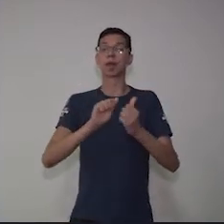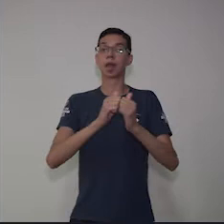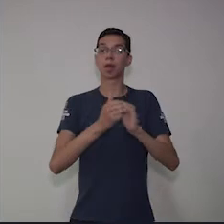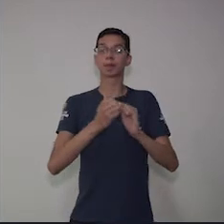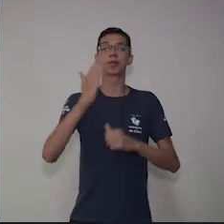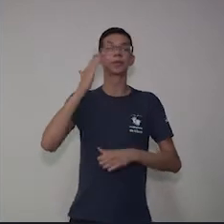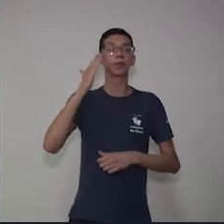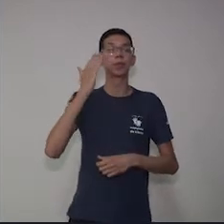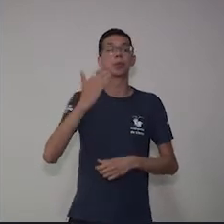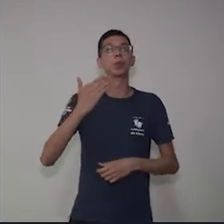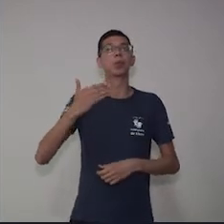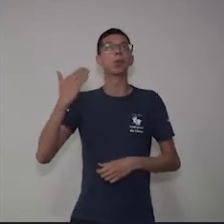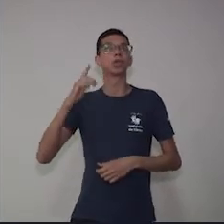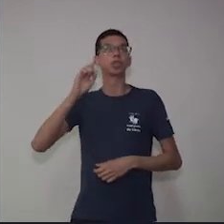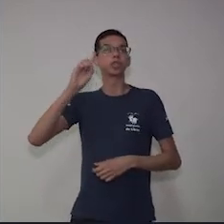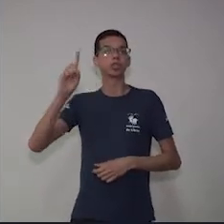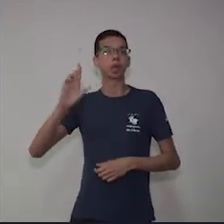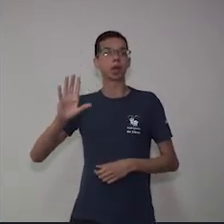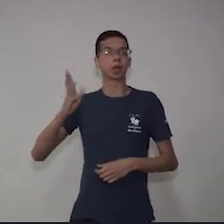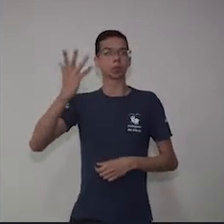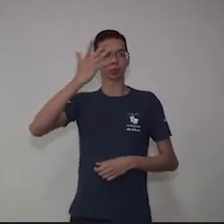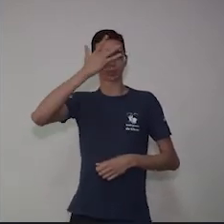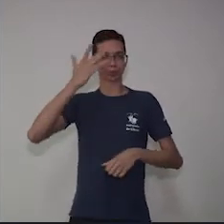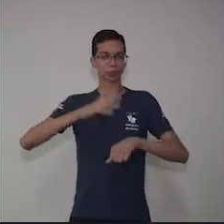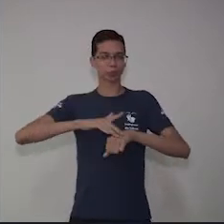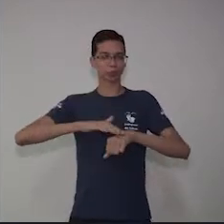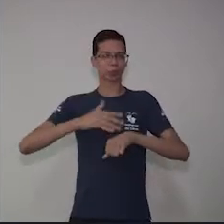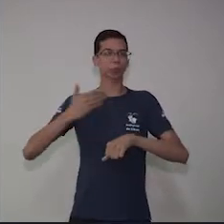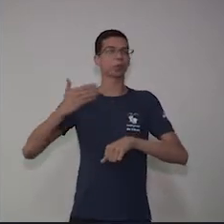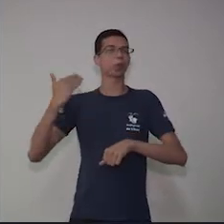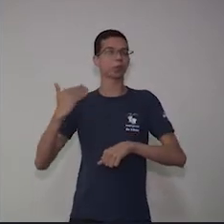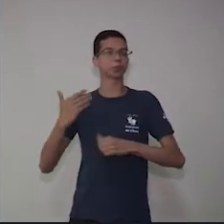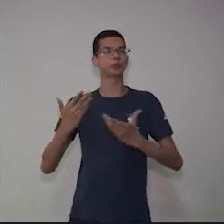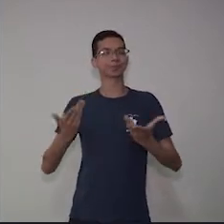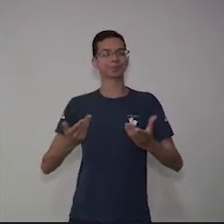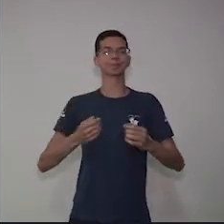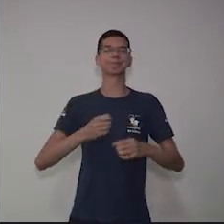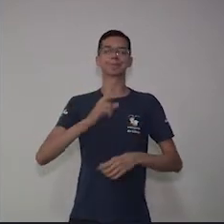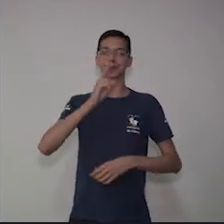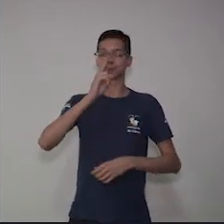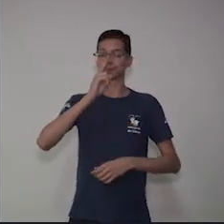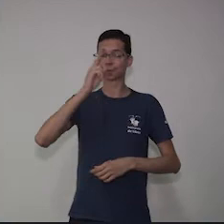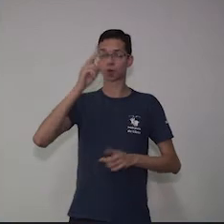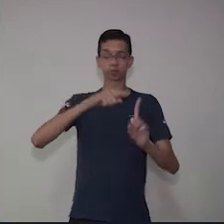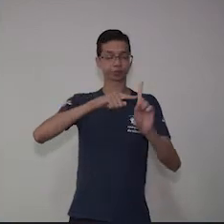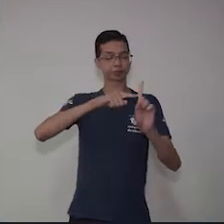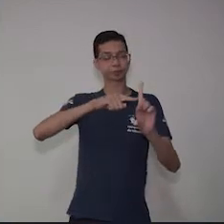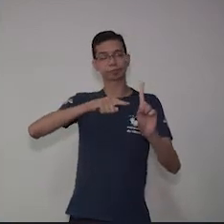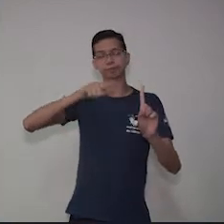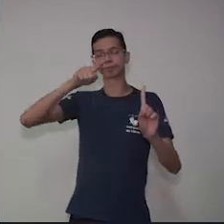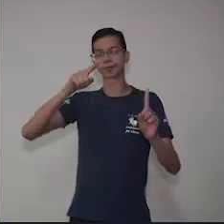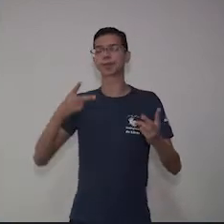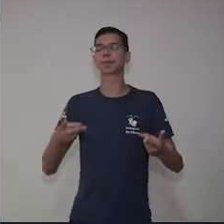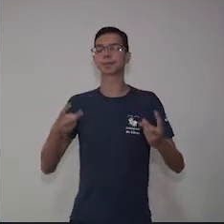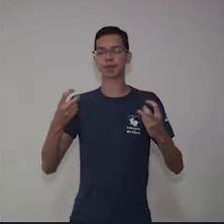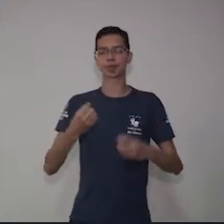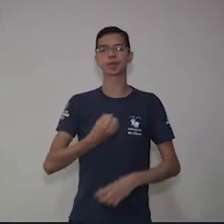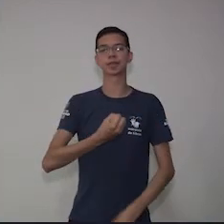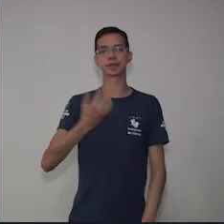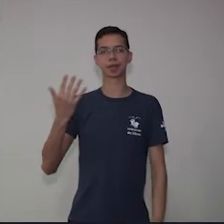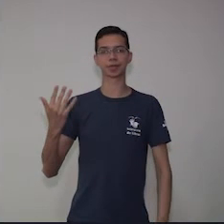é claramente nítida que nós devemos ter um acentuamento dos casos notificados de síndrome gripal na